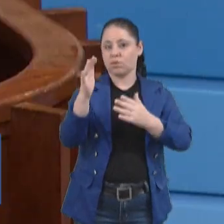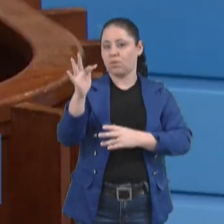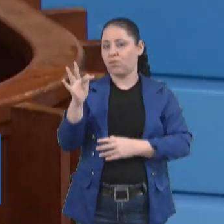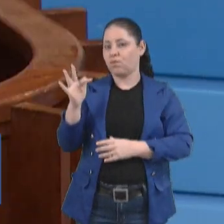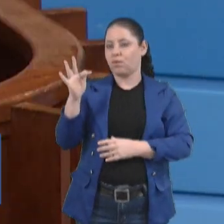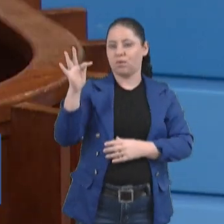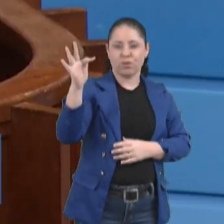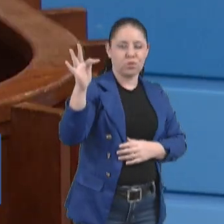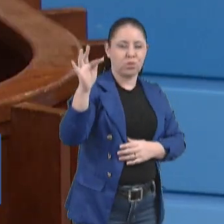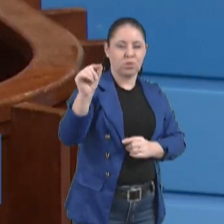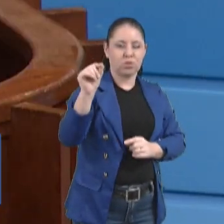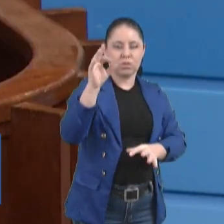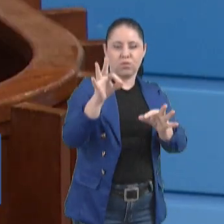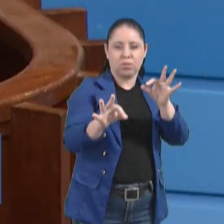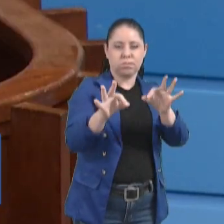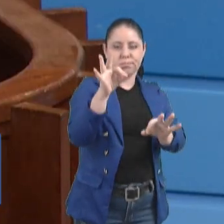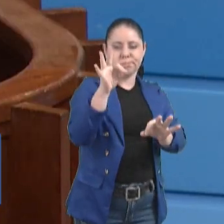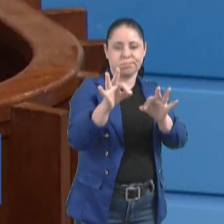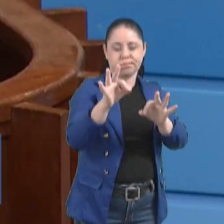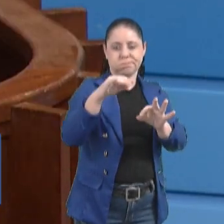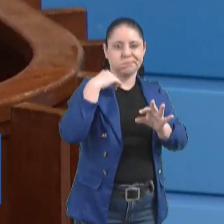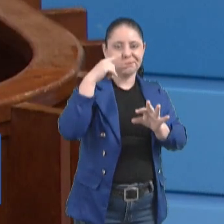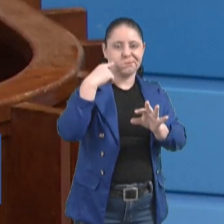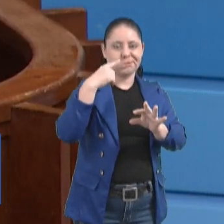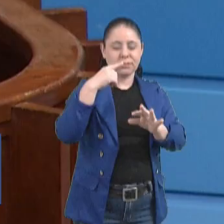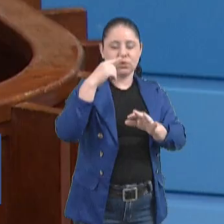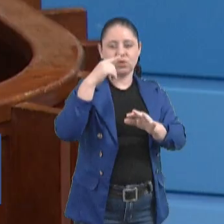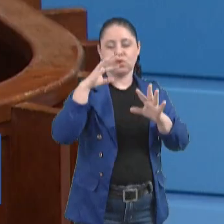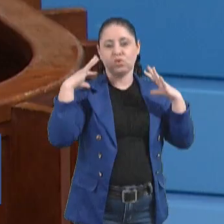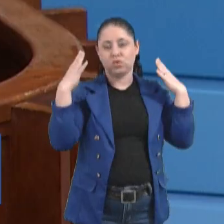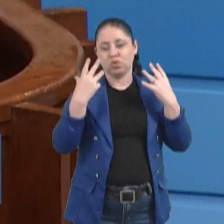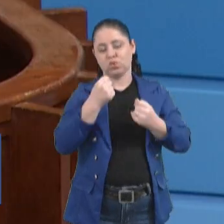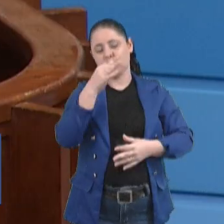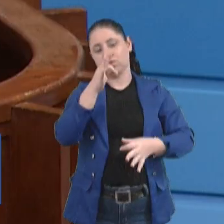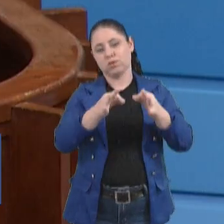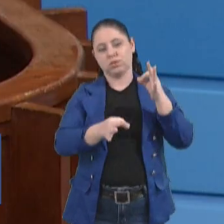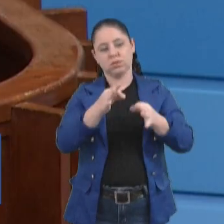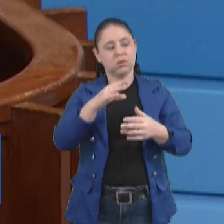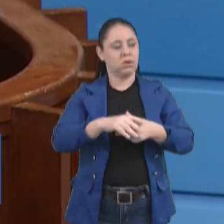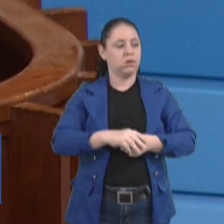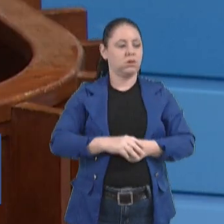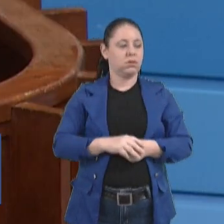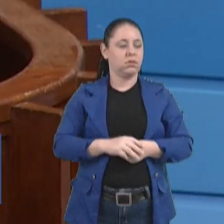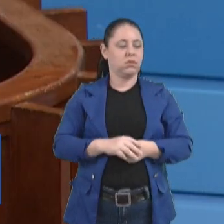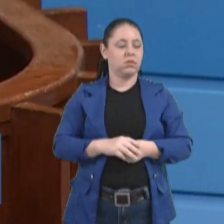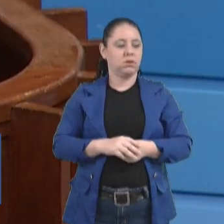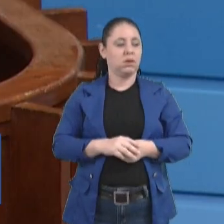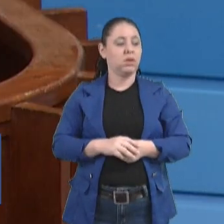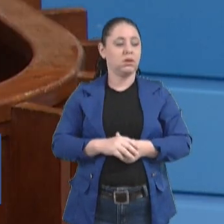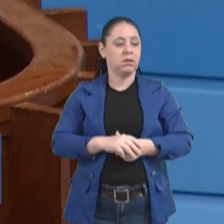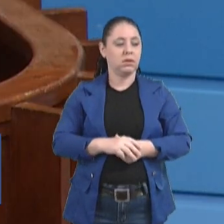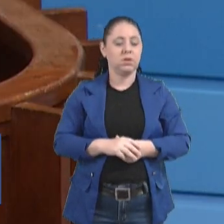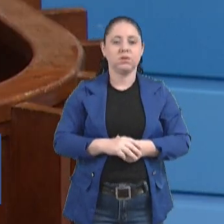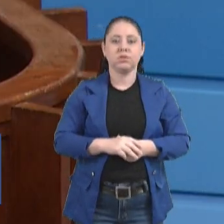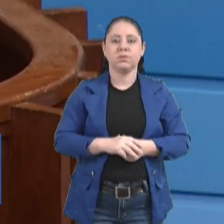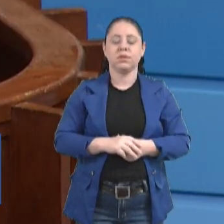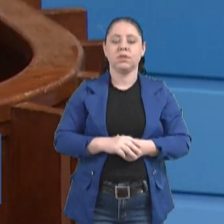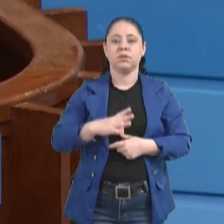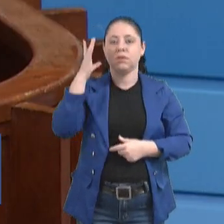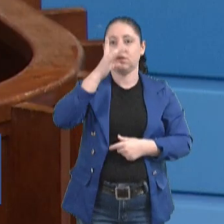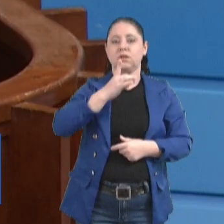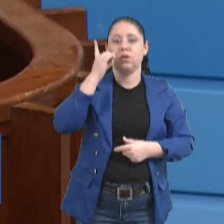futuros operadores do direito, advogados, juízes, promotores, por que não